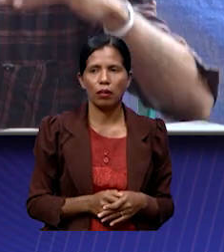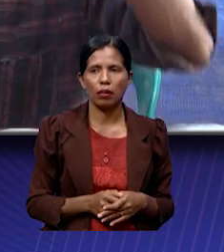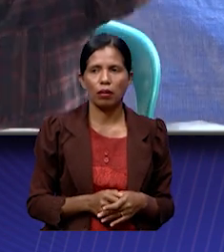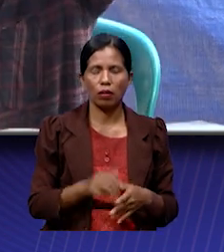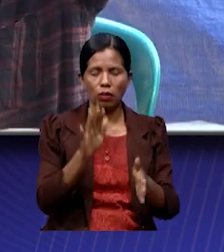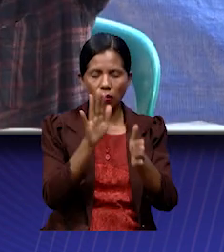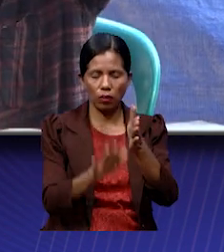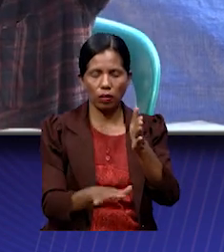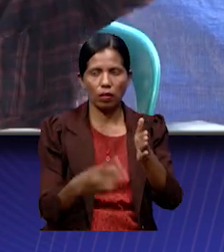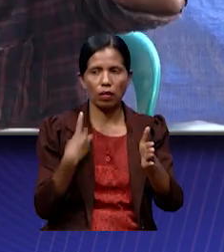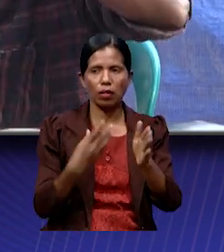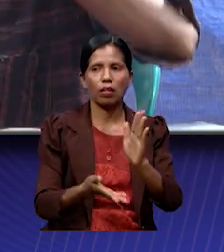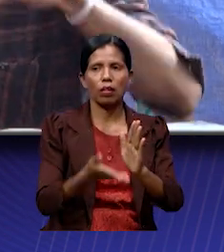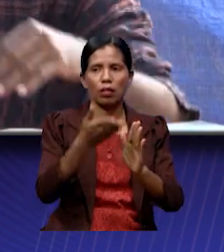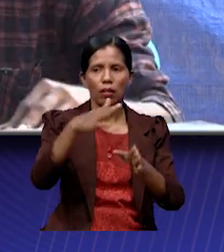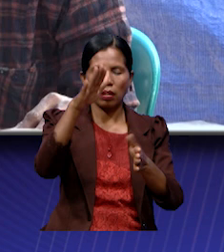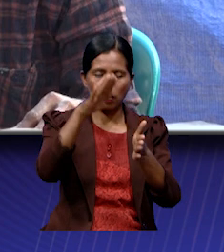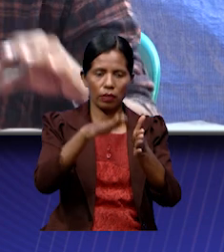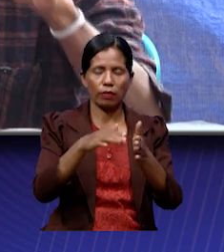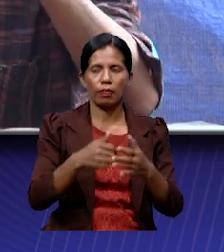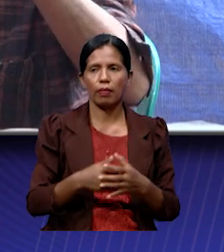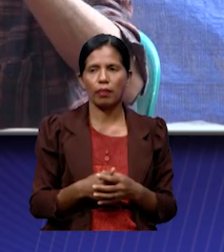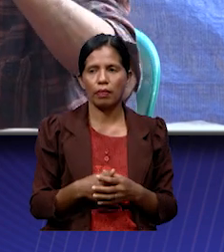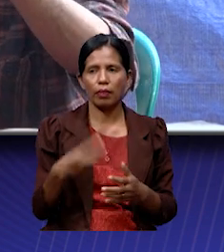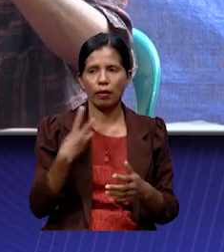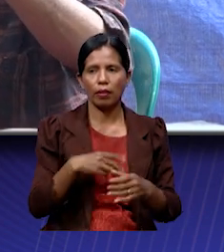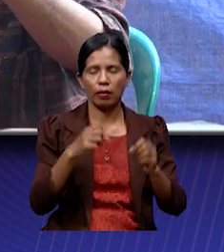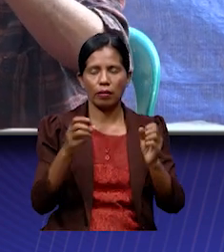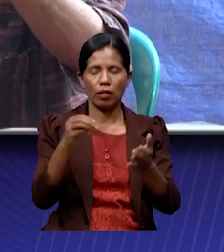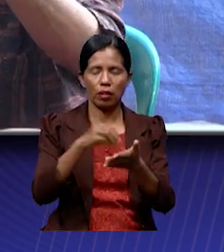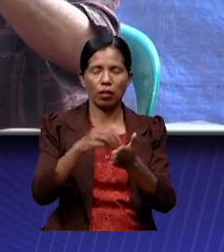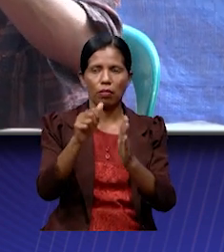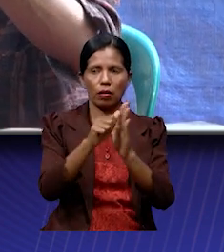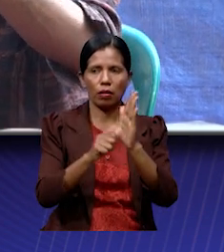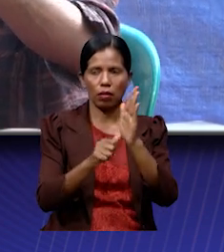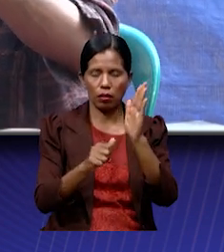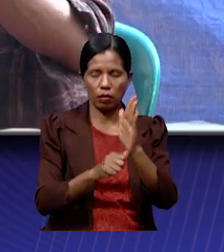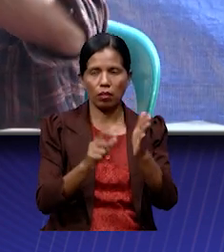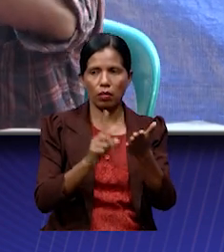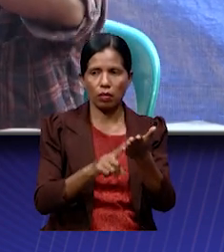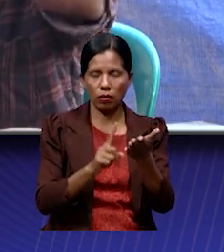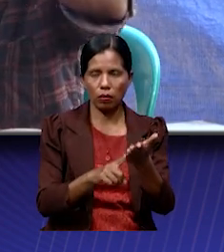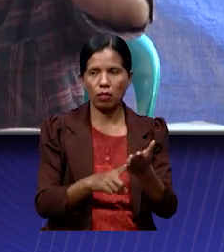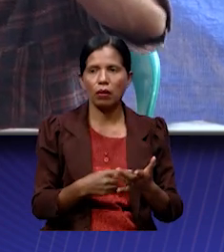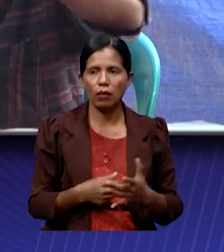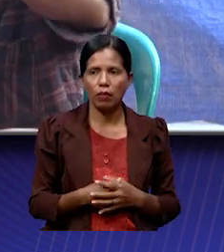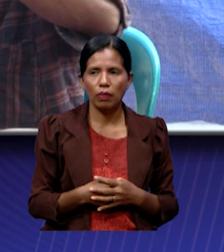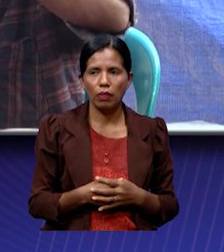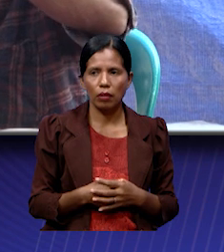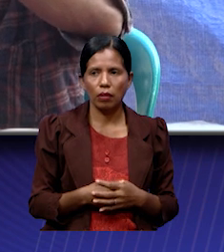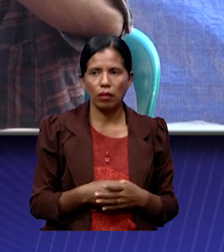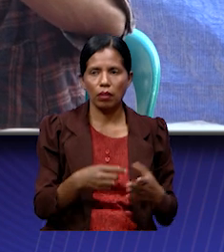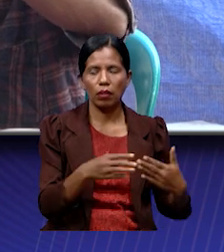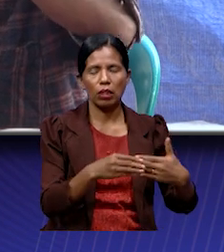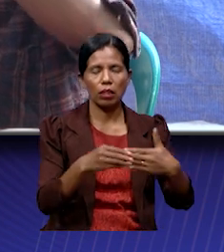ita saite ida leta ni bane hane antu fane. Ida ne ting sa azena ida nebe diskuti ente lideri sili